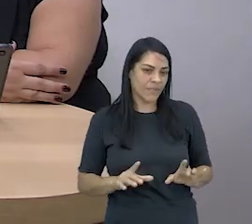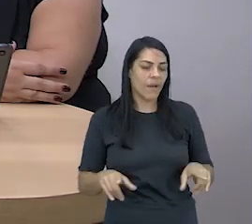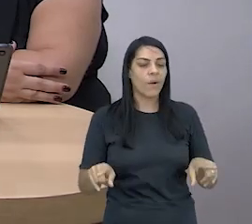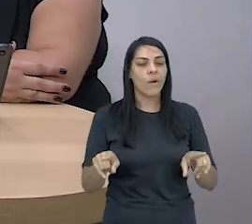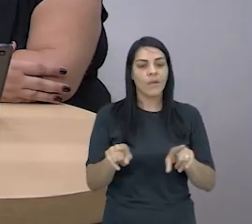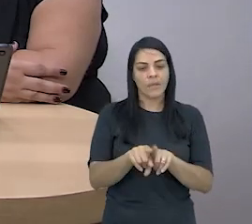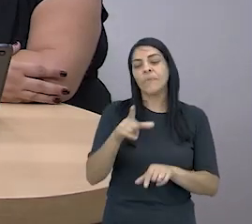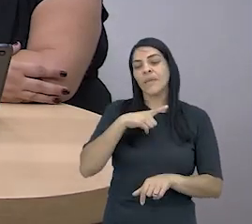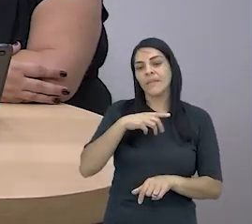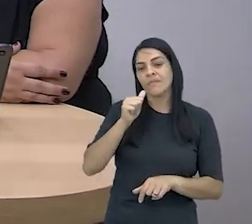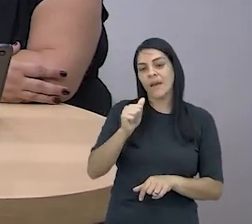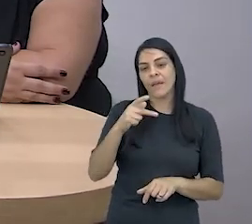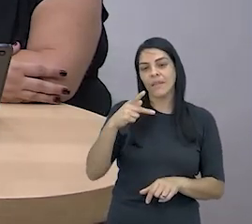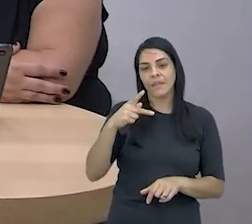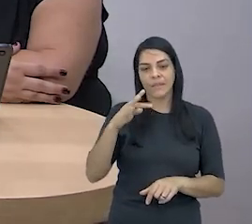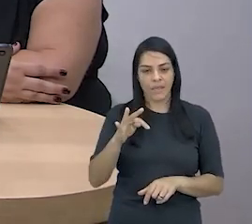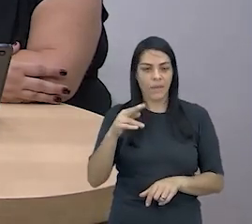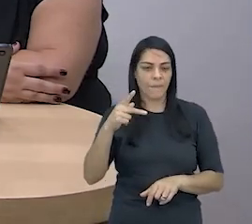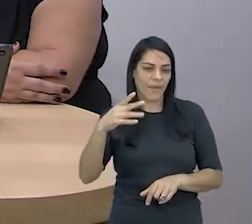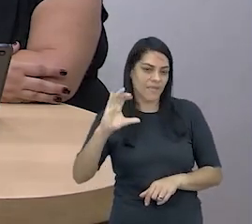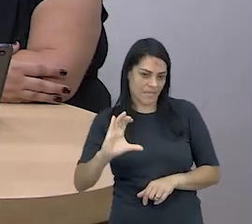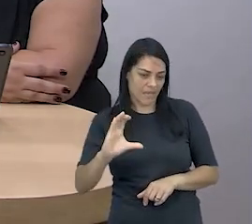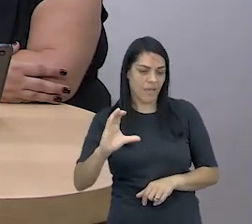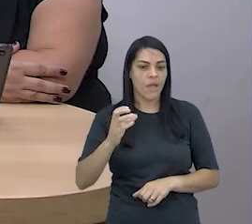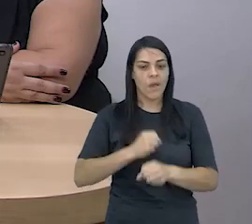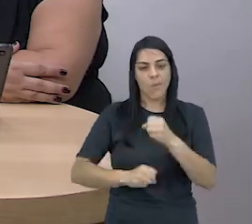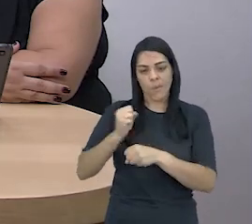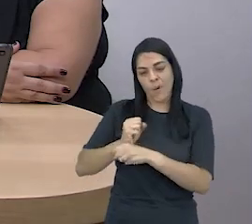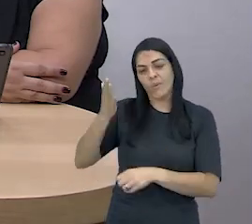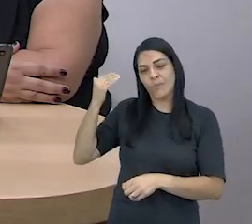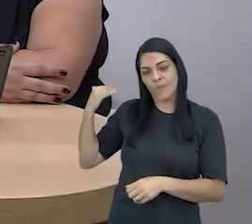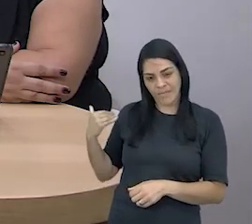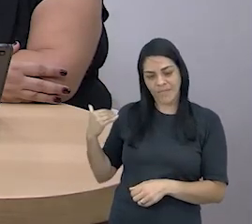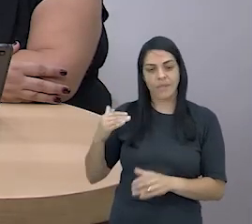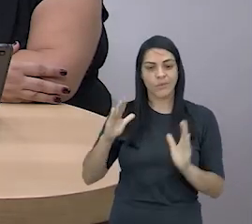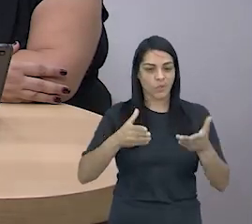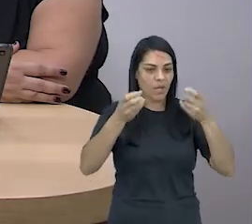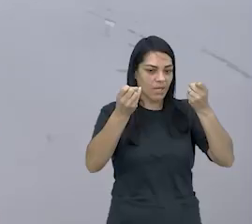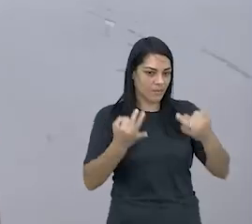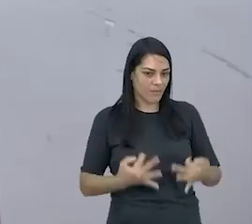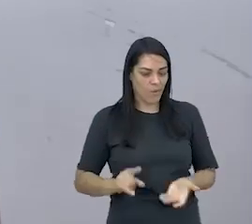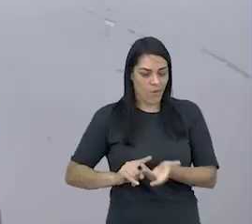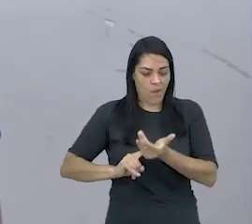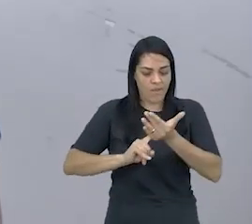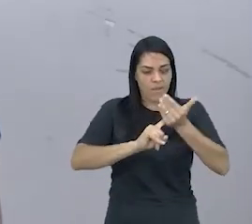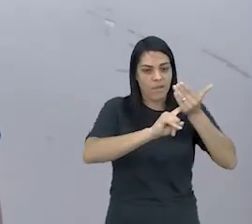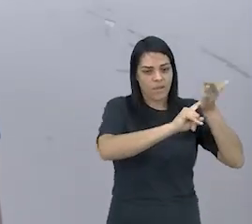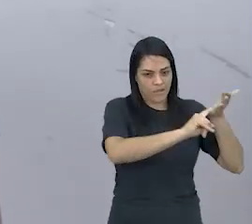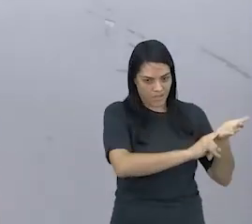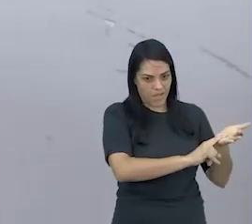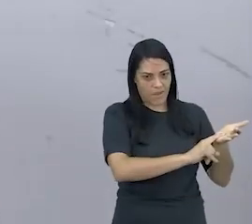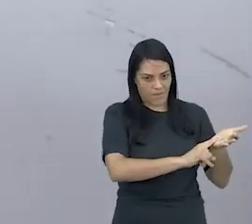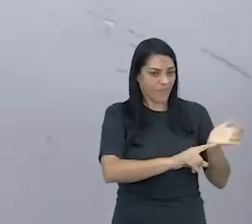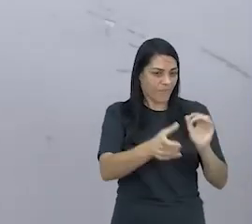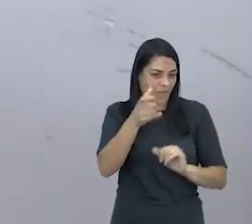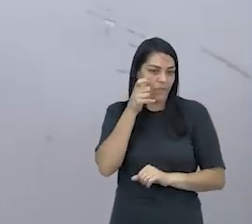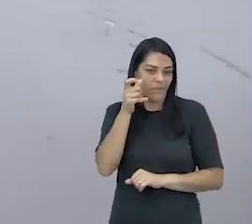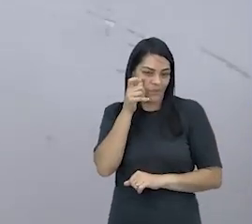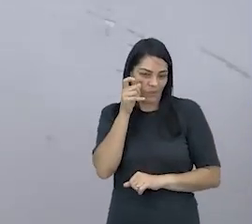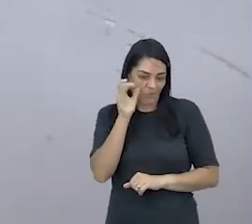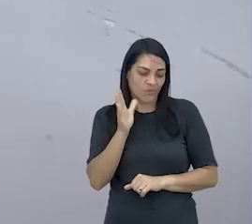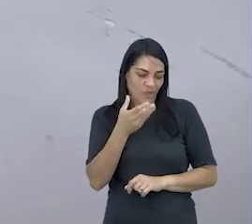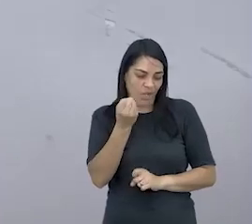TPC ano passado com o Jefferson, onde ele falou da tecnologia assistiva, né?